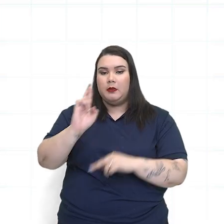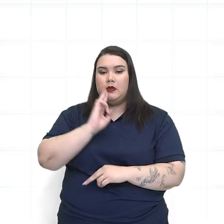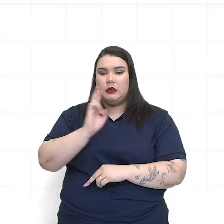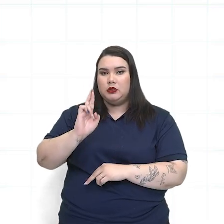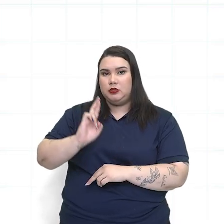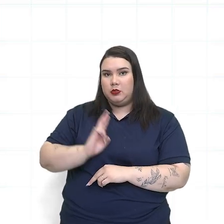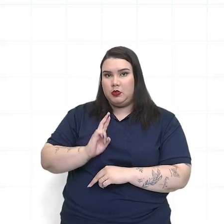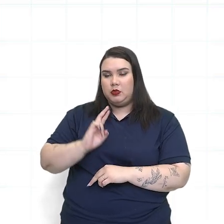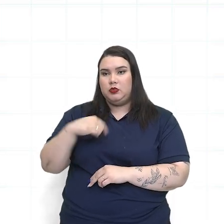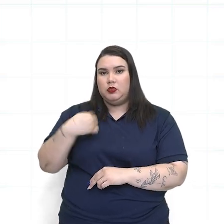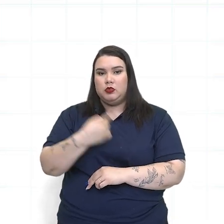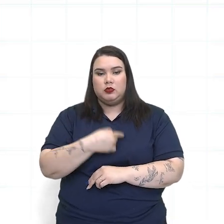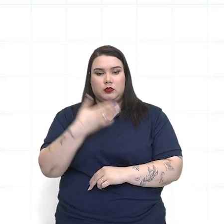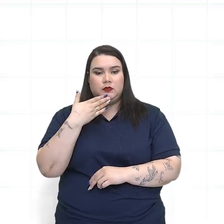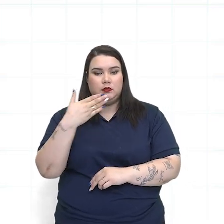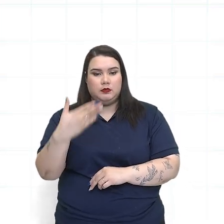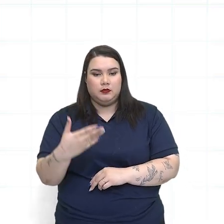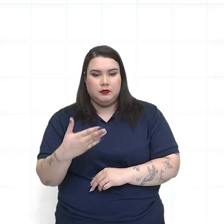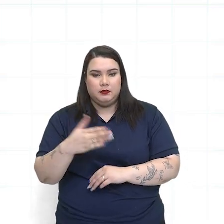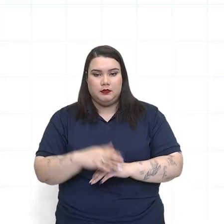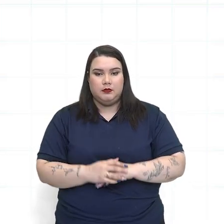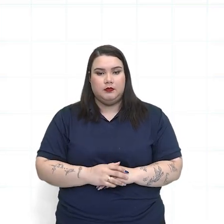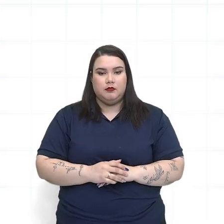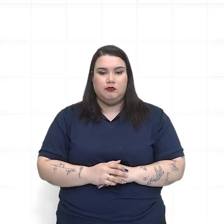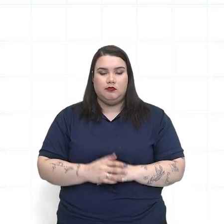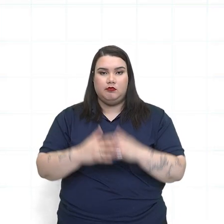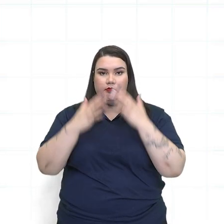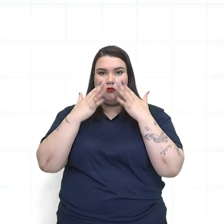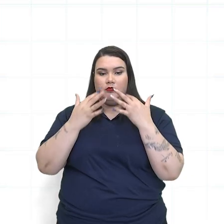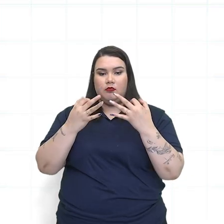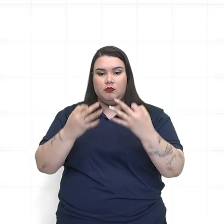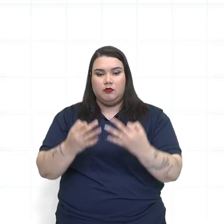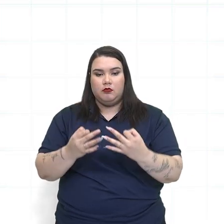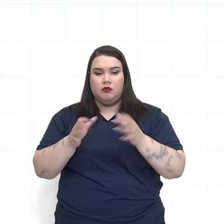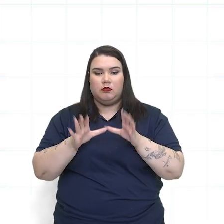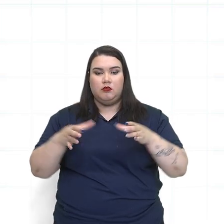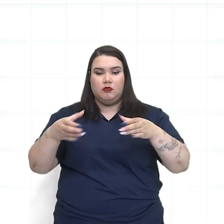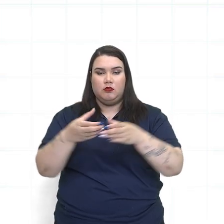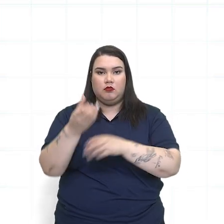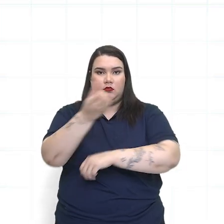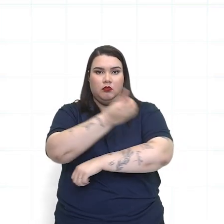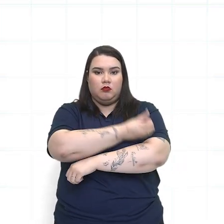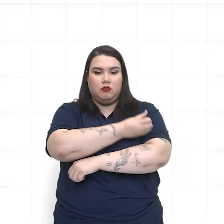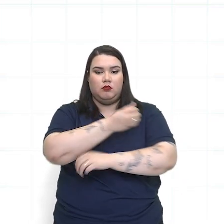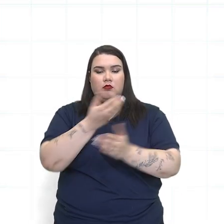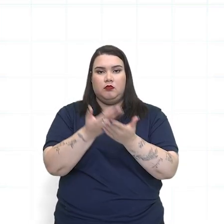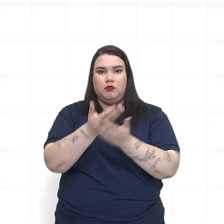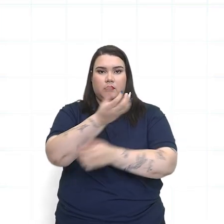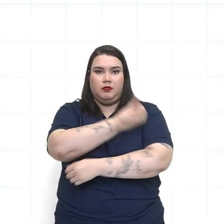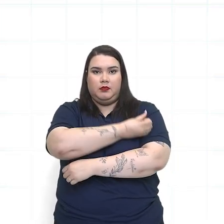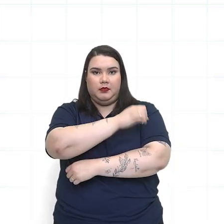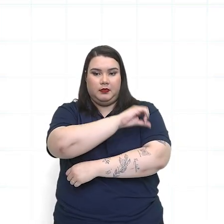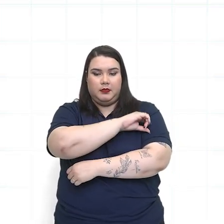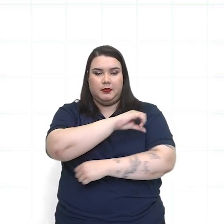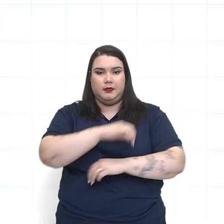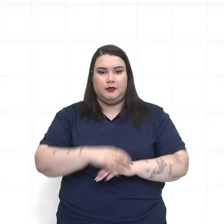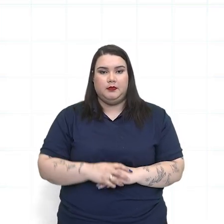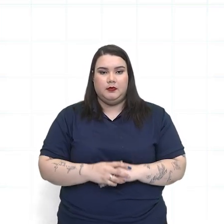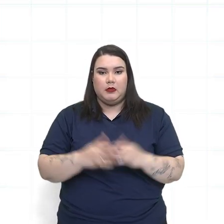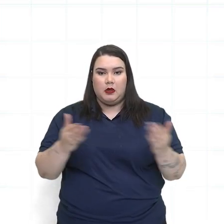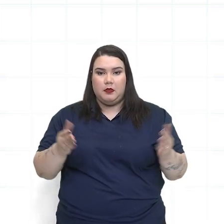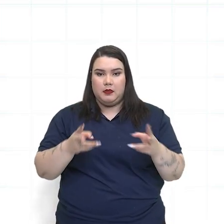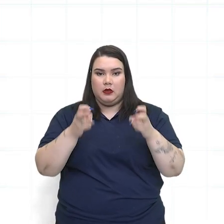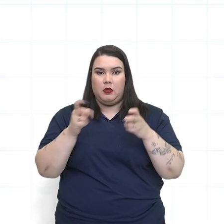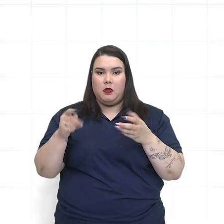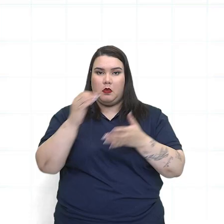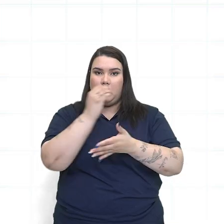aguardamos ansiosamente pela confirmação de nossa solicitação. Atenciosamente, turma do 6º ano do ensino fundamental. Então, observe que